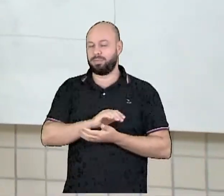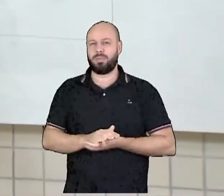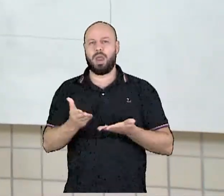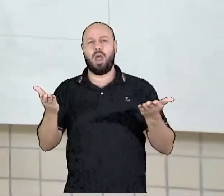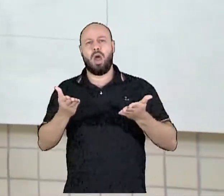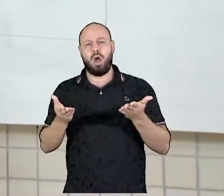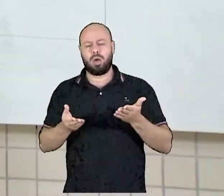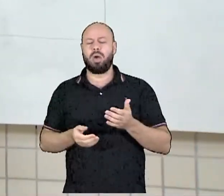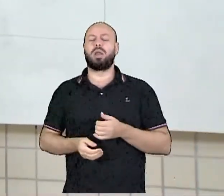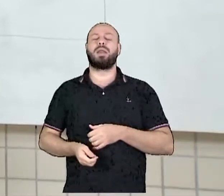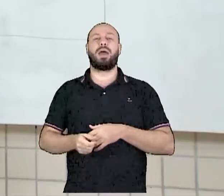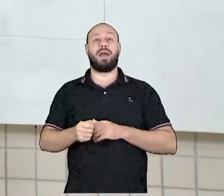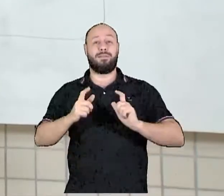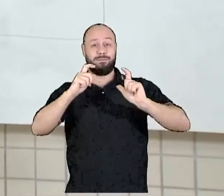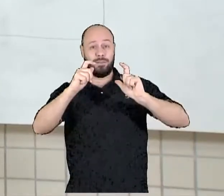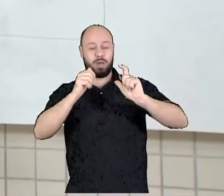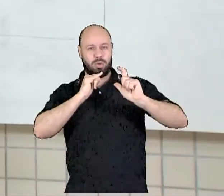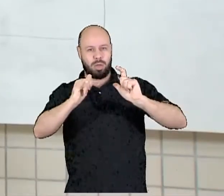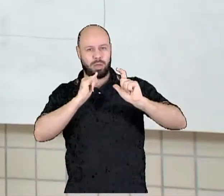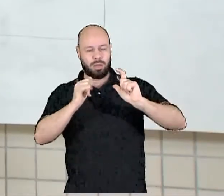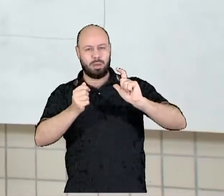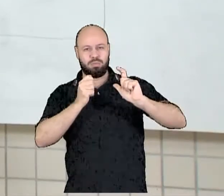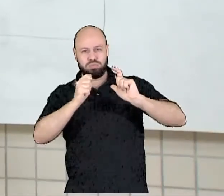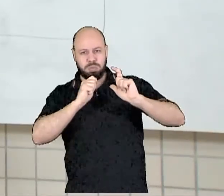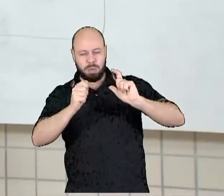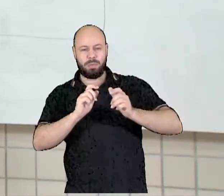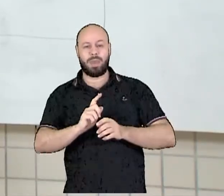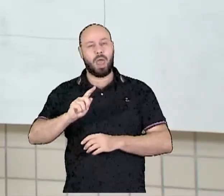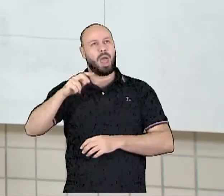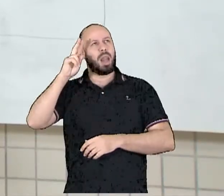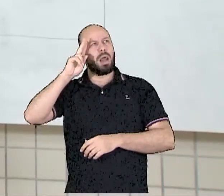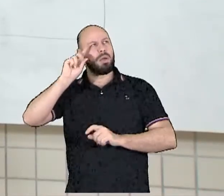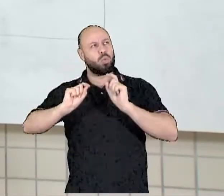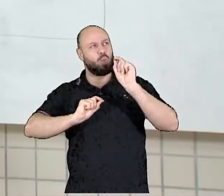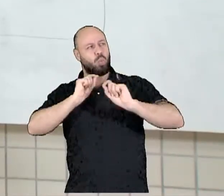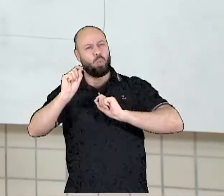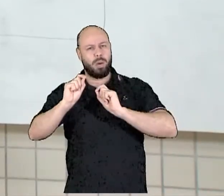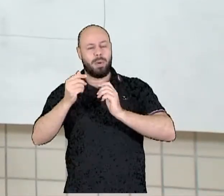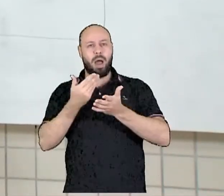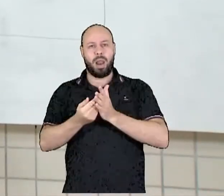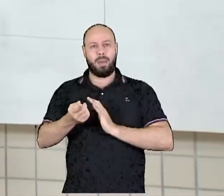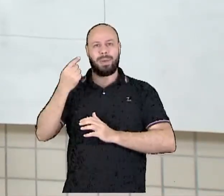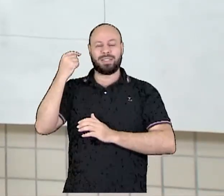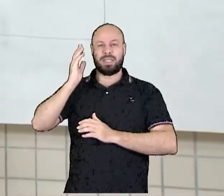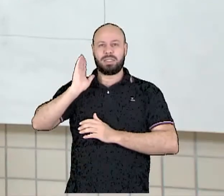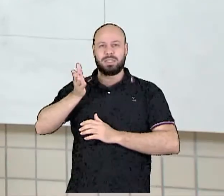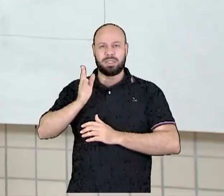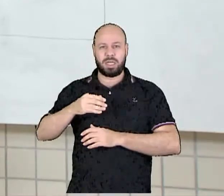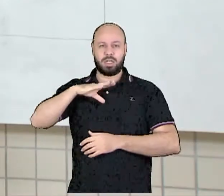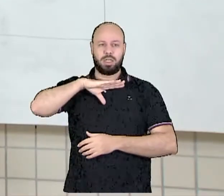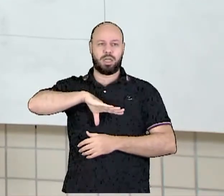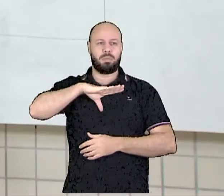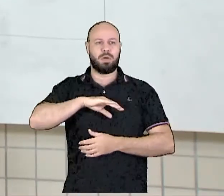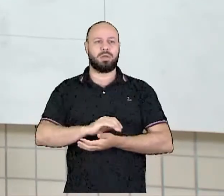sobre fotoreportagem. Relembramos, né, a aula passada de língua portuguesa